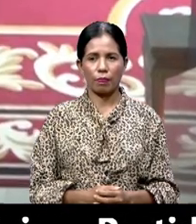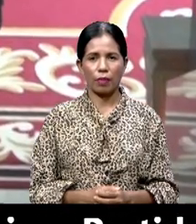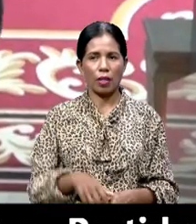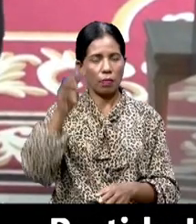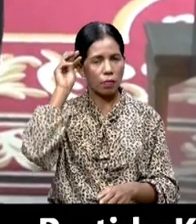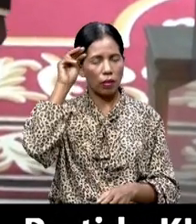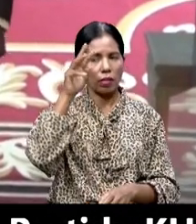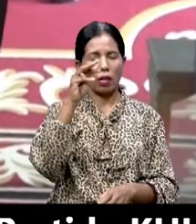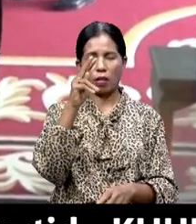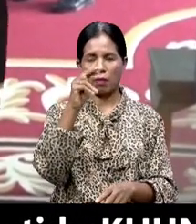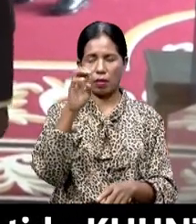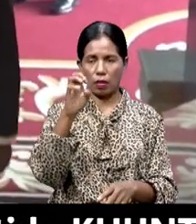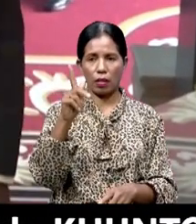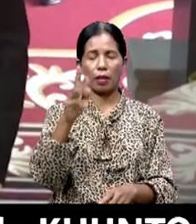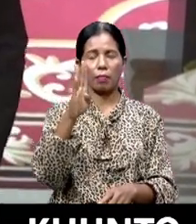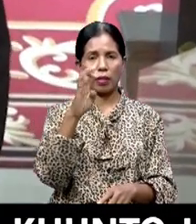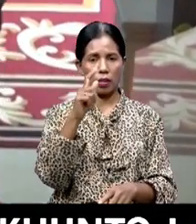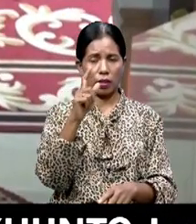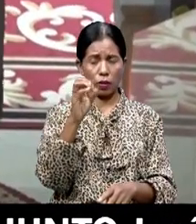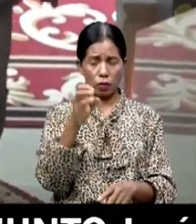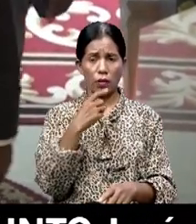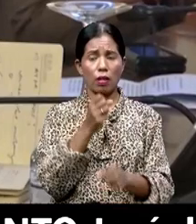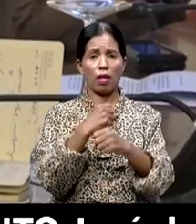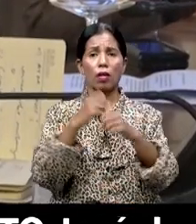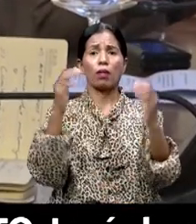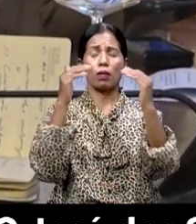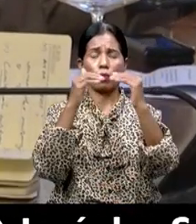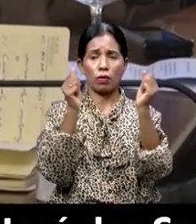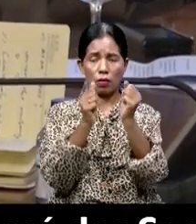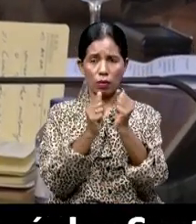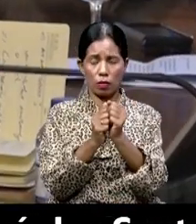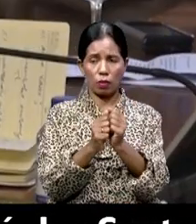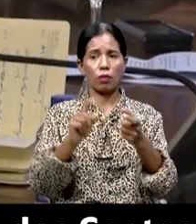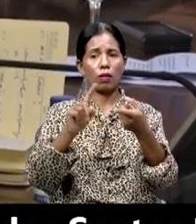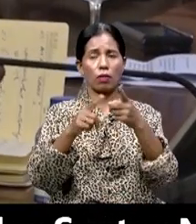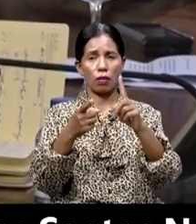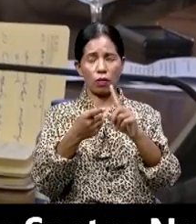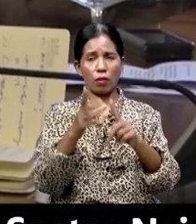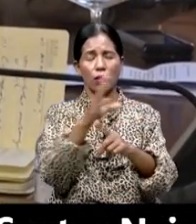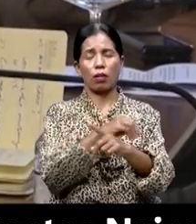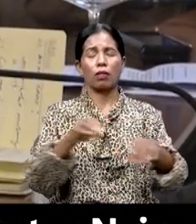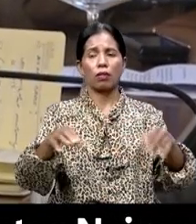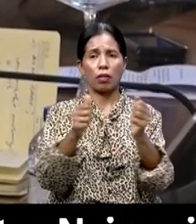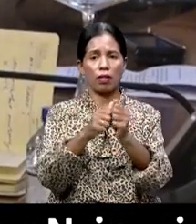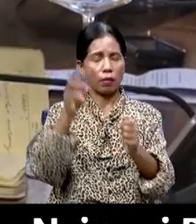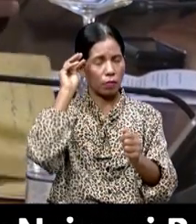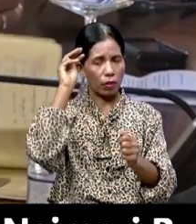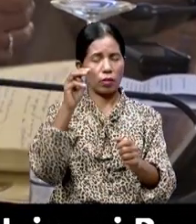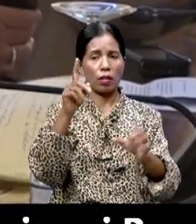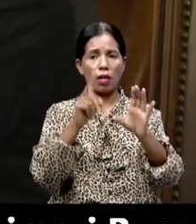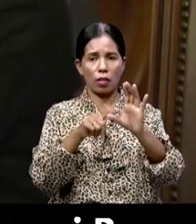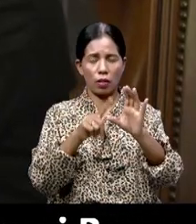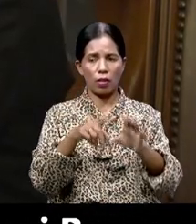Ministro Negócio Estrangeiro na Cooperação Bendito dos Santos Freitas, ao encontro bilateral, com o homólogo Ministro Relação Externa República Angola,